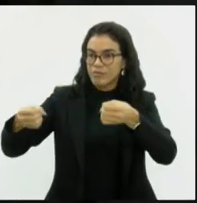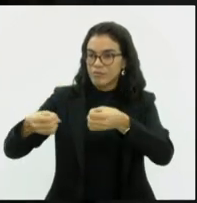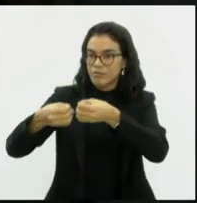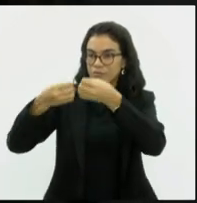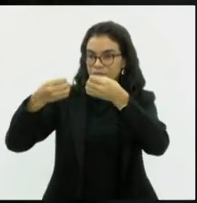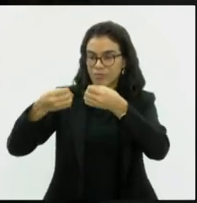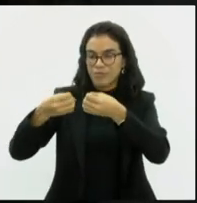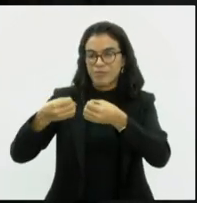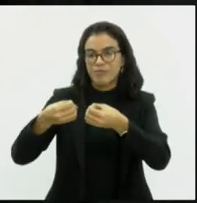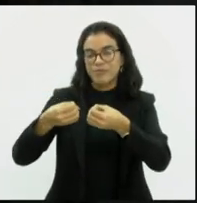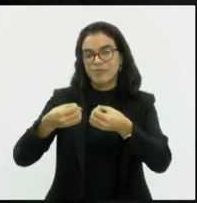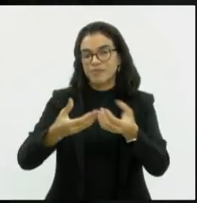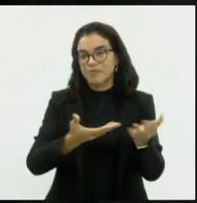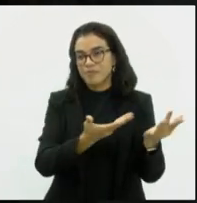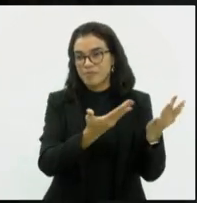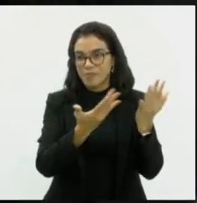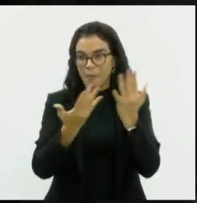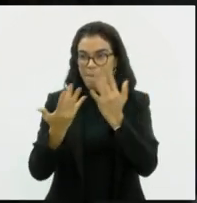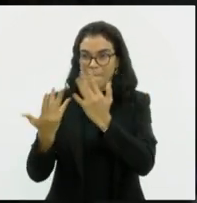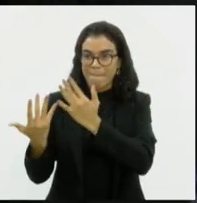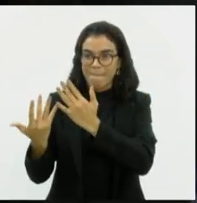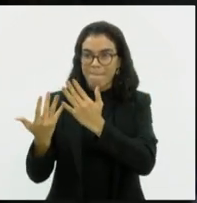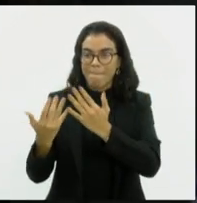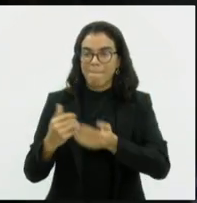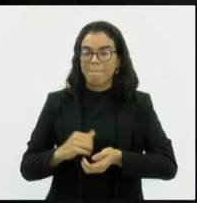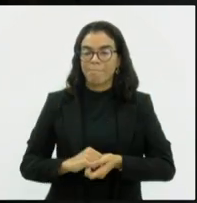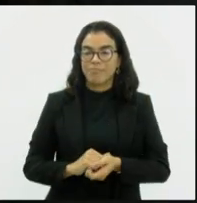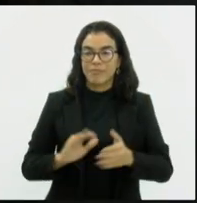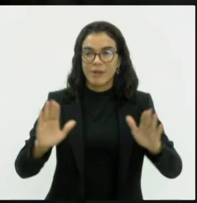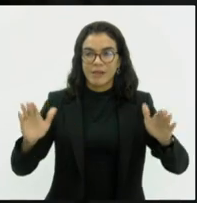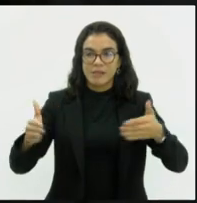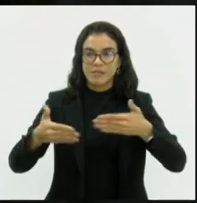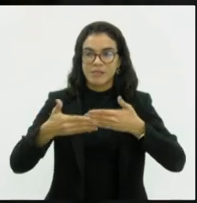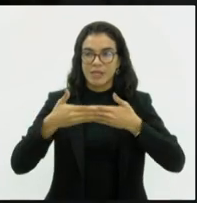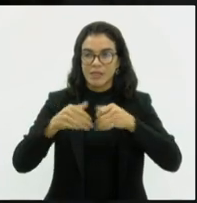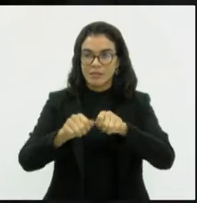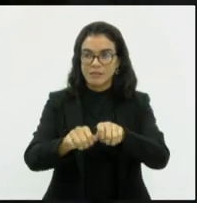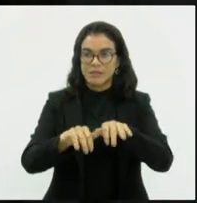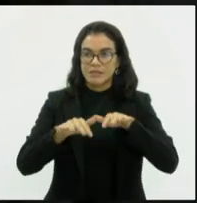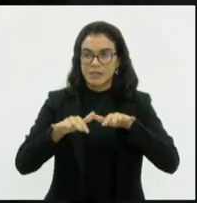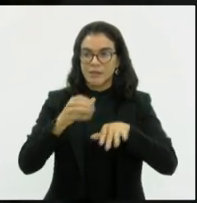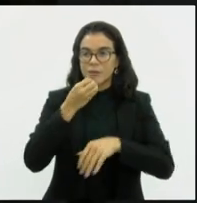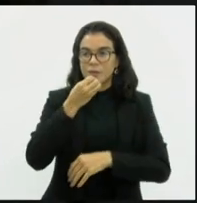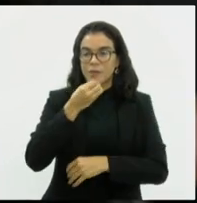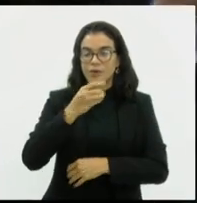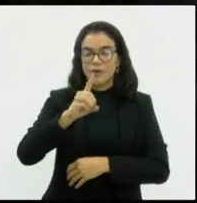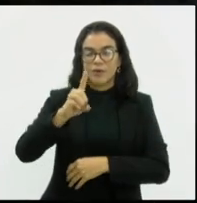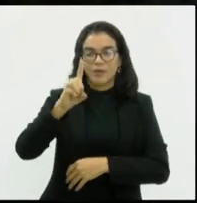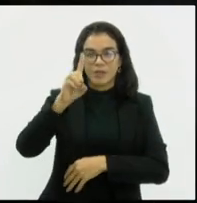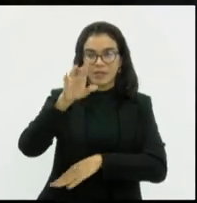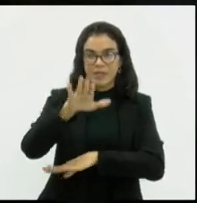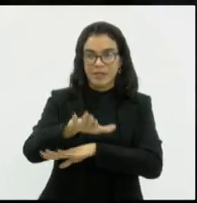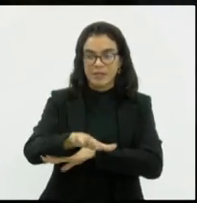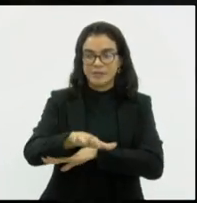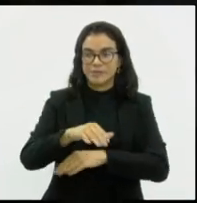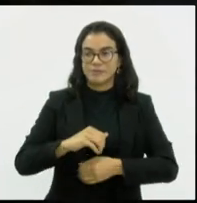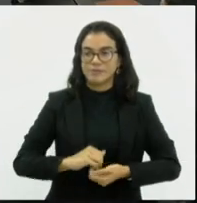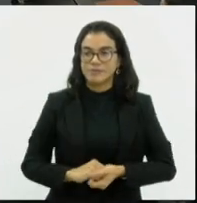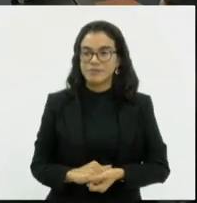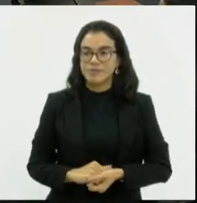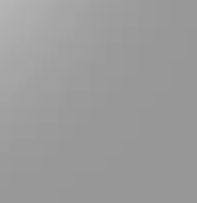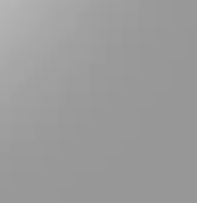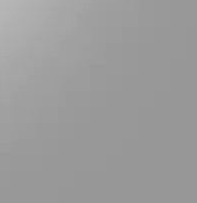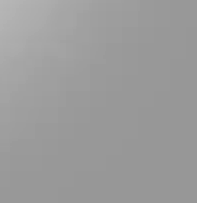galeria, por gentileza, tá? Então, eu declaro encerrada a sessão. Muito obrigado, que Deus abençoe todos vocês. Obrigado.